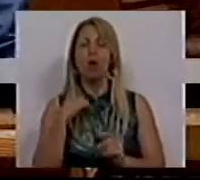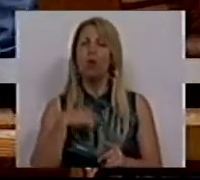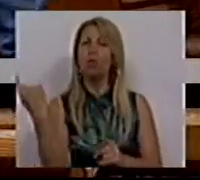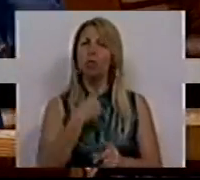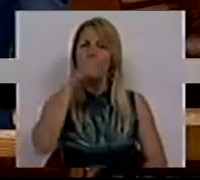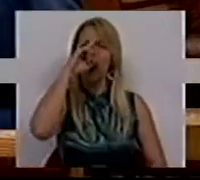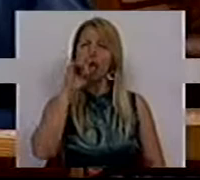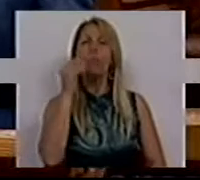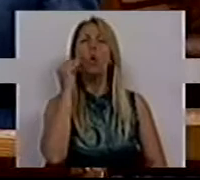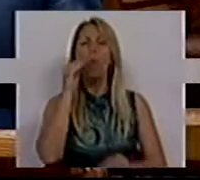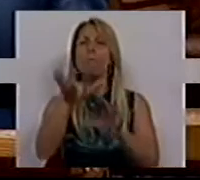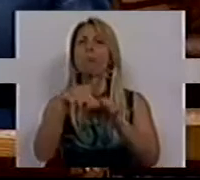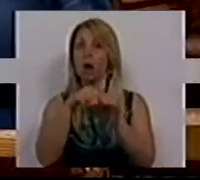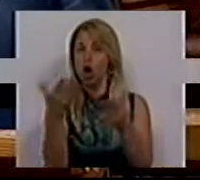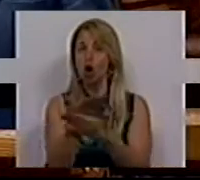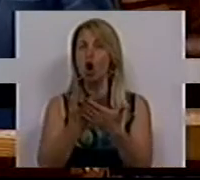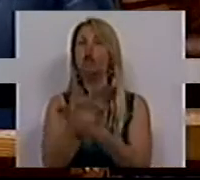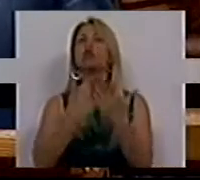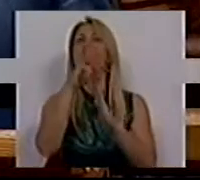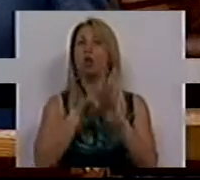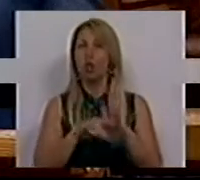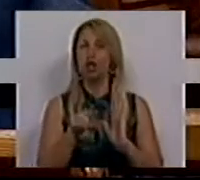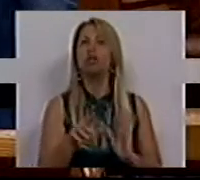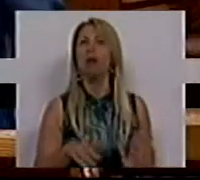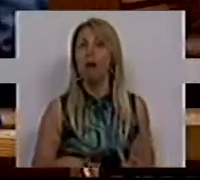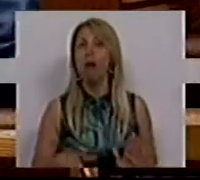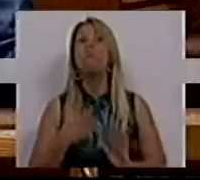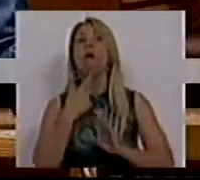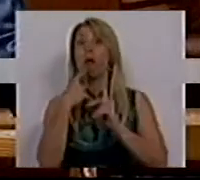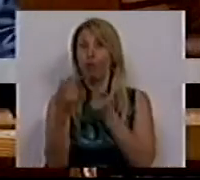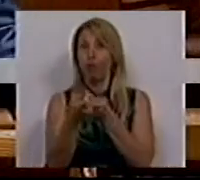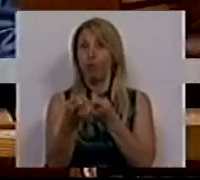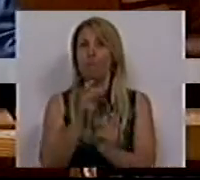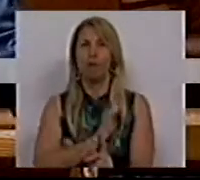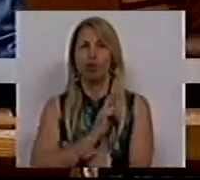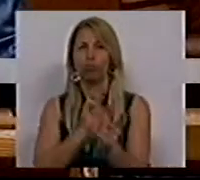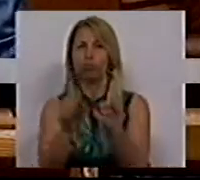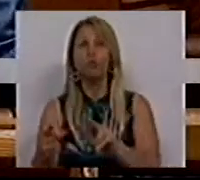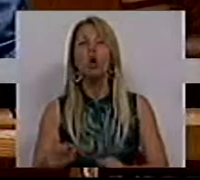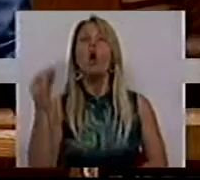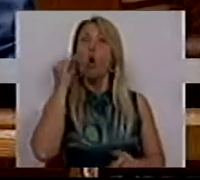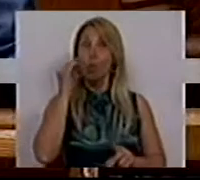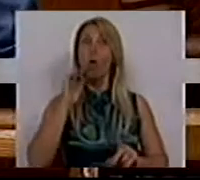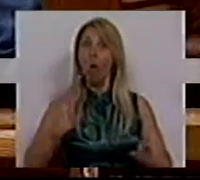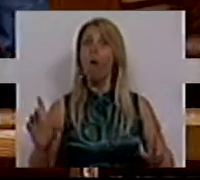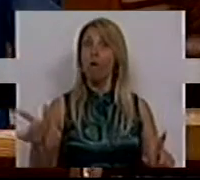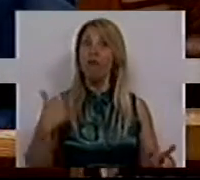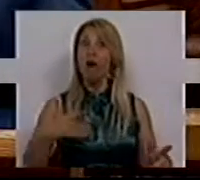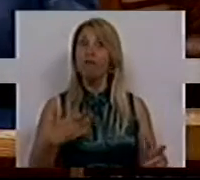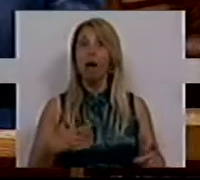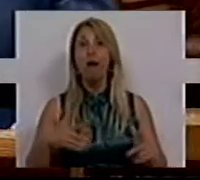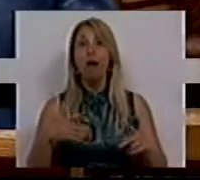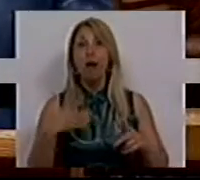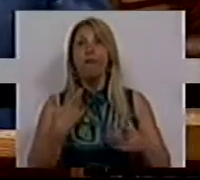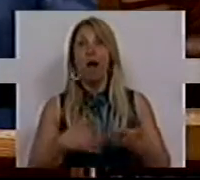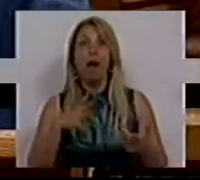do regime. Não nos esquecemos a sua proximidade às privatizações, como foram diligentes no tema dos